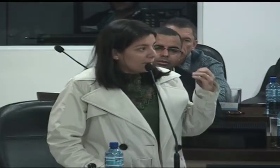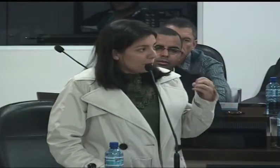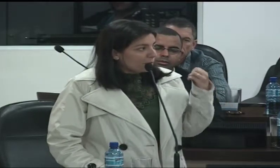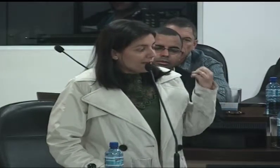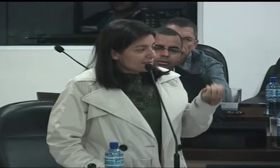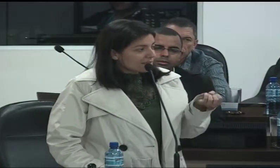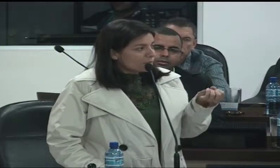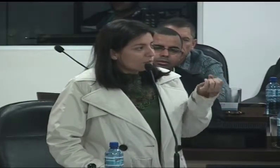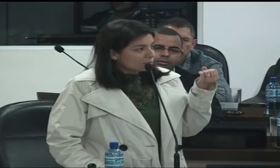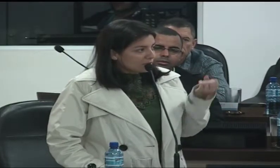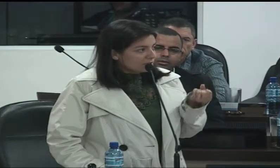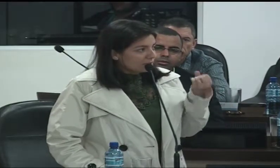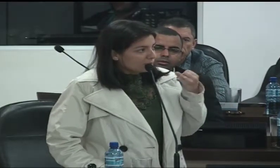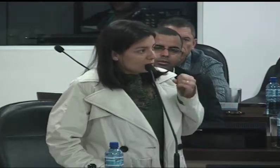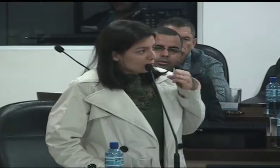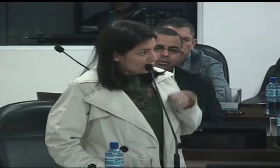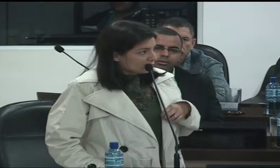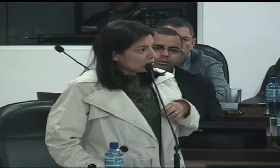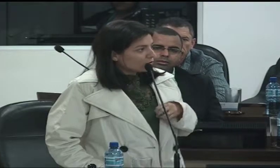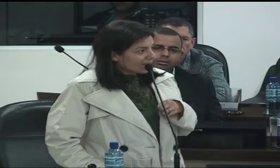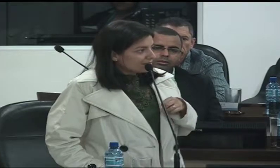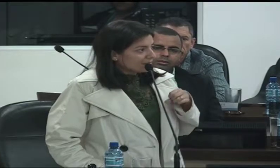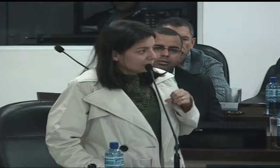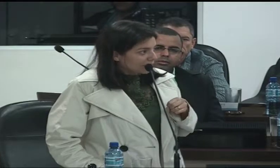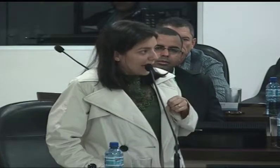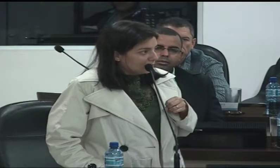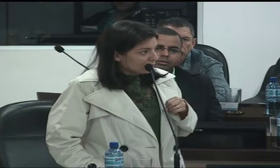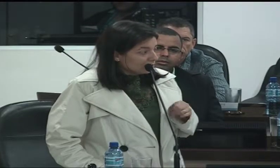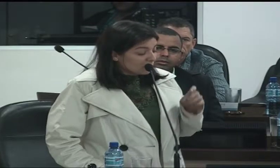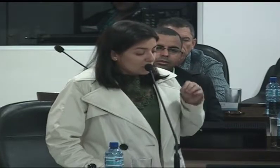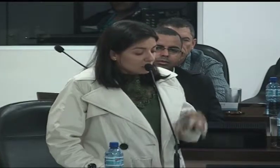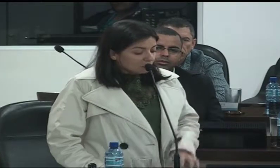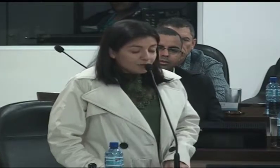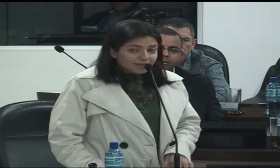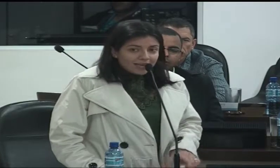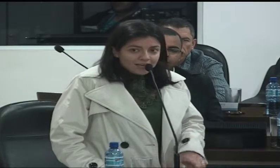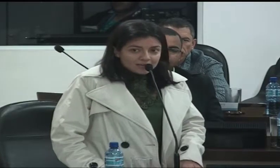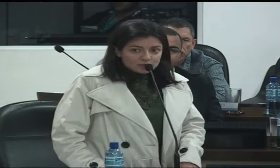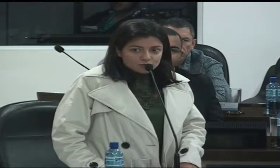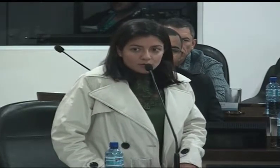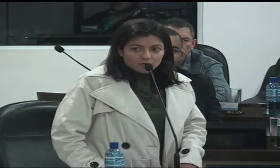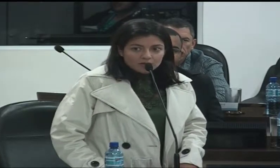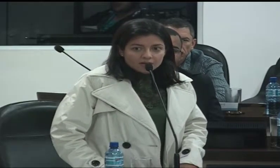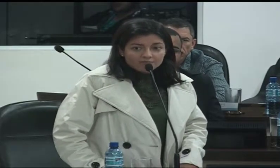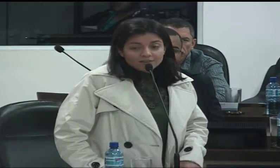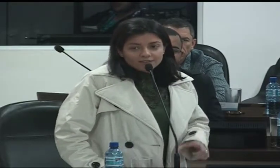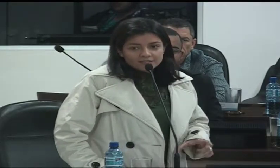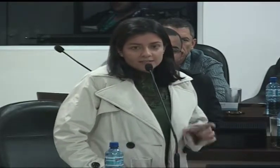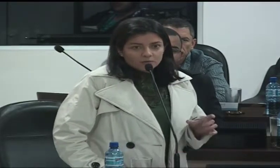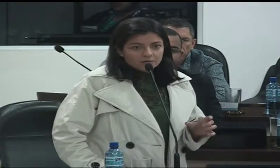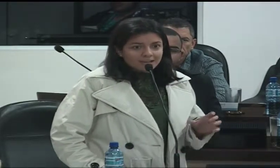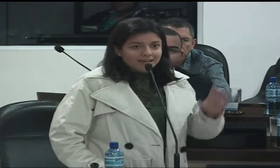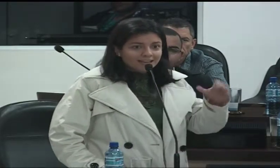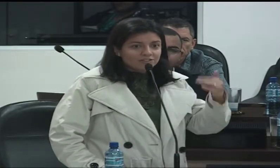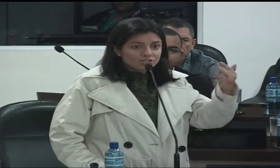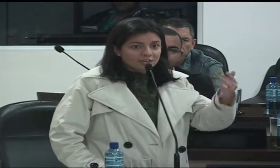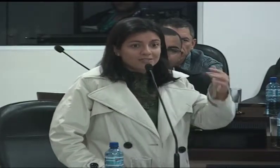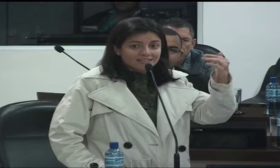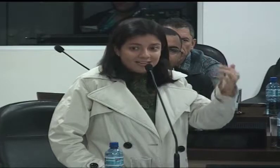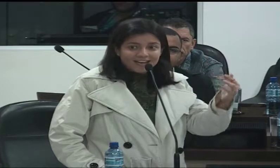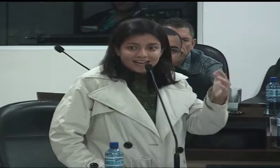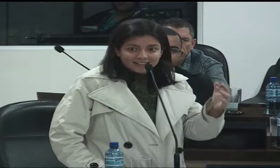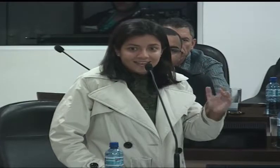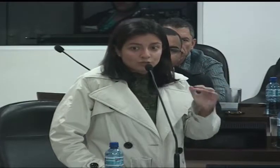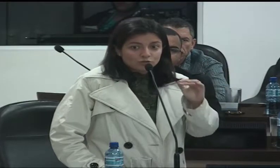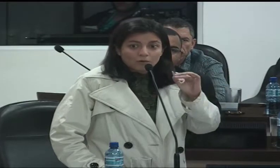pela preocupação com os princípios constitucionais tributários, porque isso vai fazer com que aquele dinheiro que